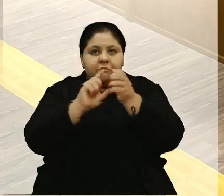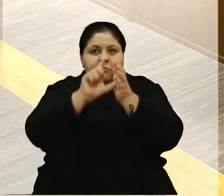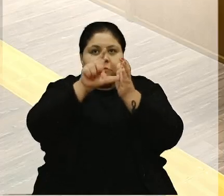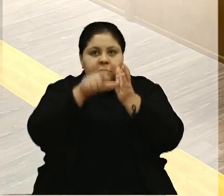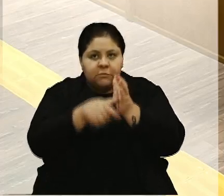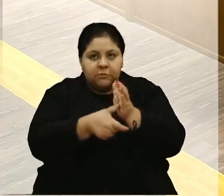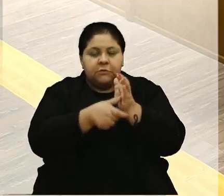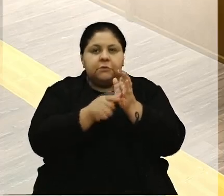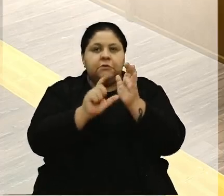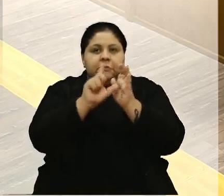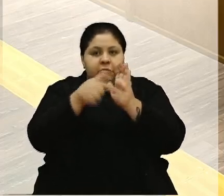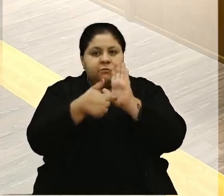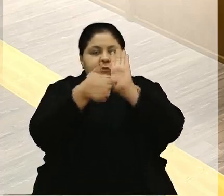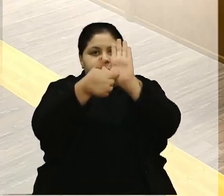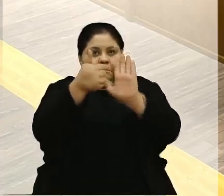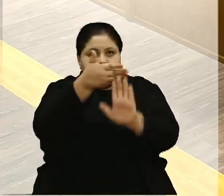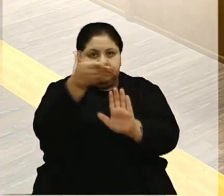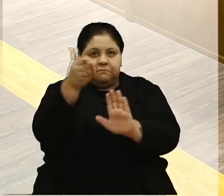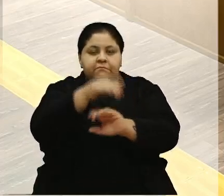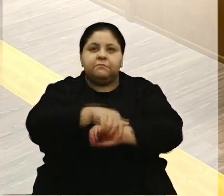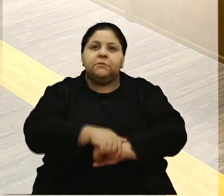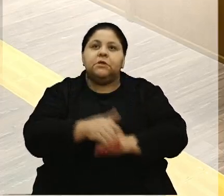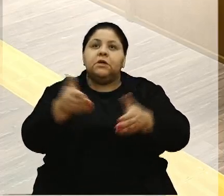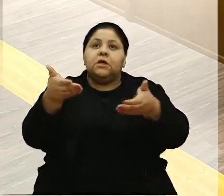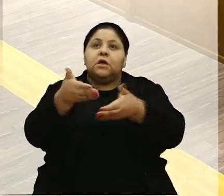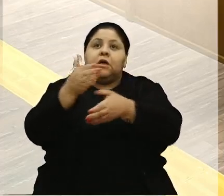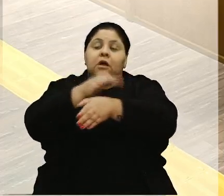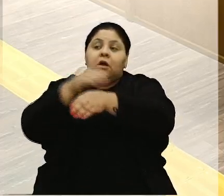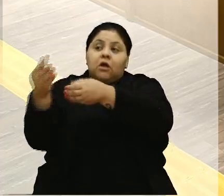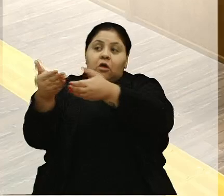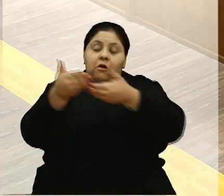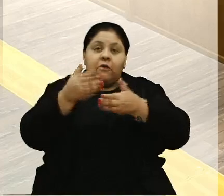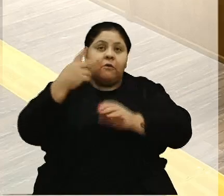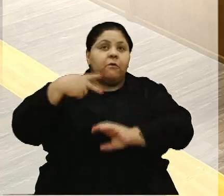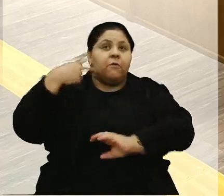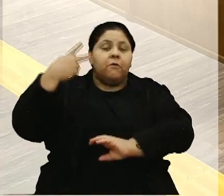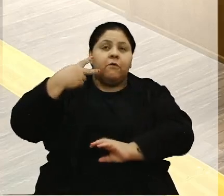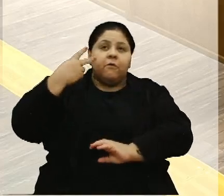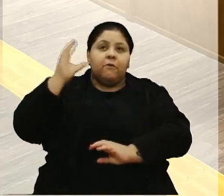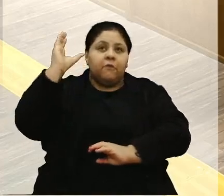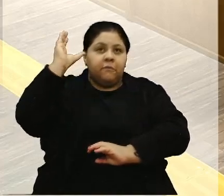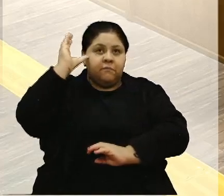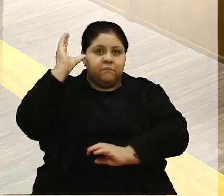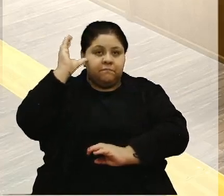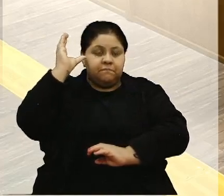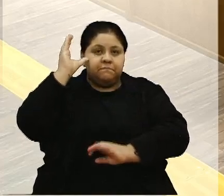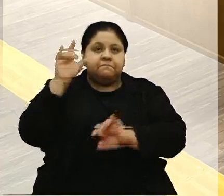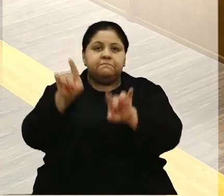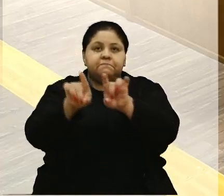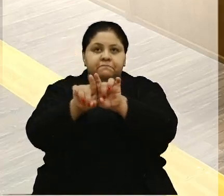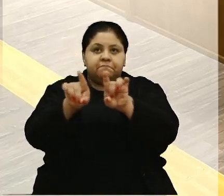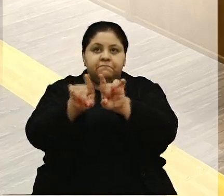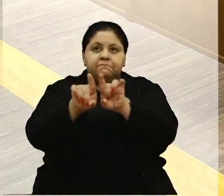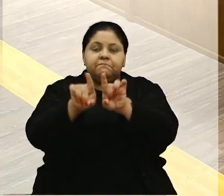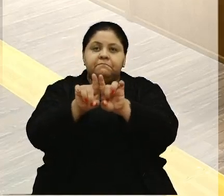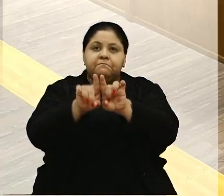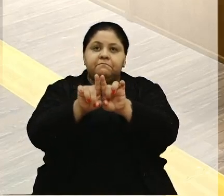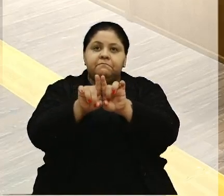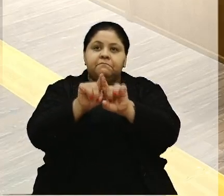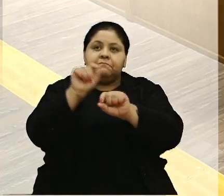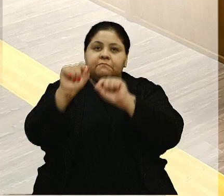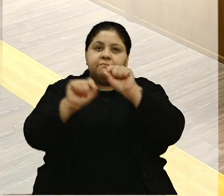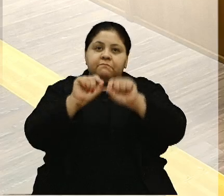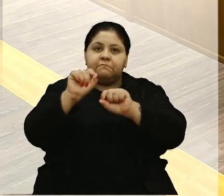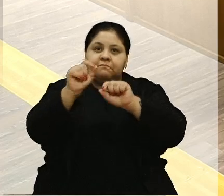fazer uma apresentação para a gente. Eu quero, nesse momento, convidar o vereador Cadori, também a prata da casa, afinal, para que faça